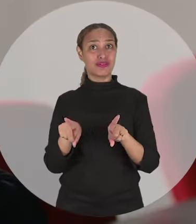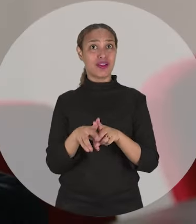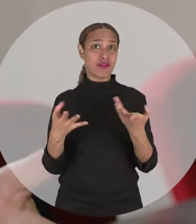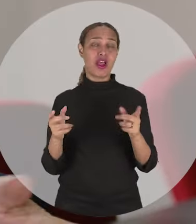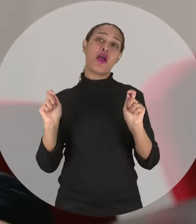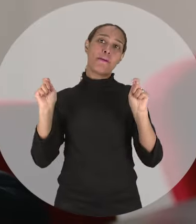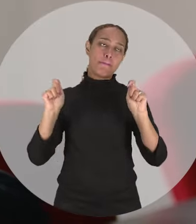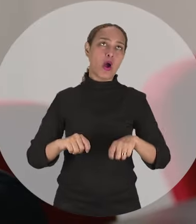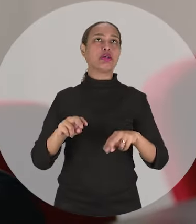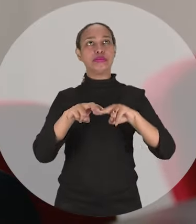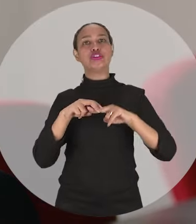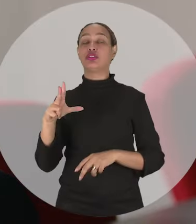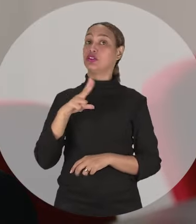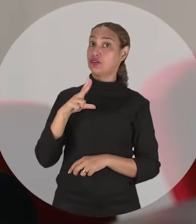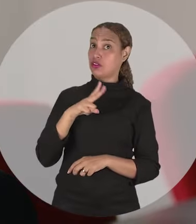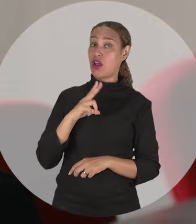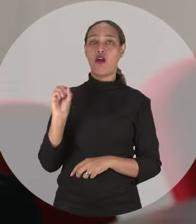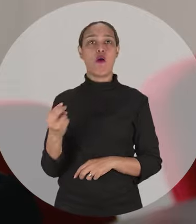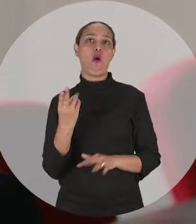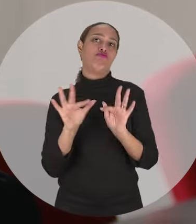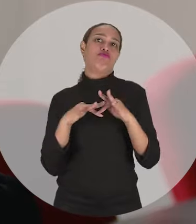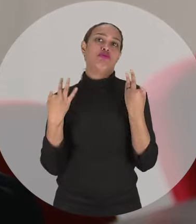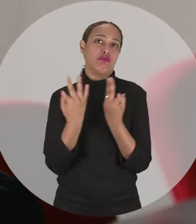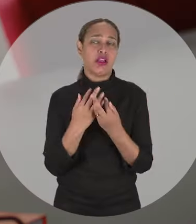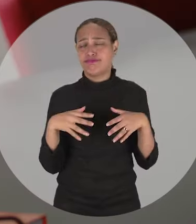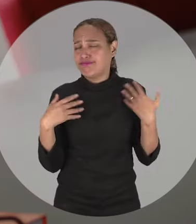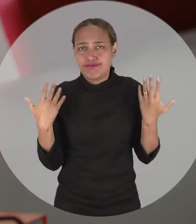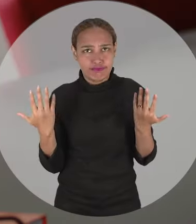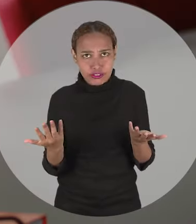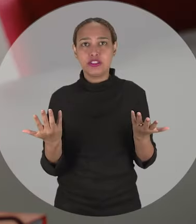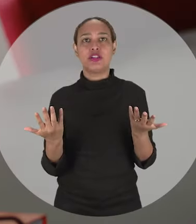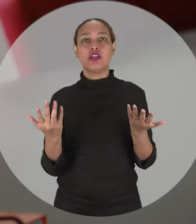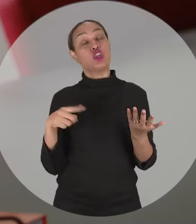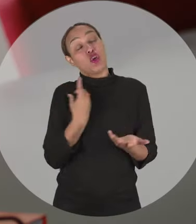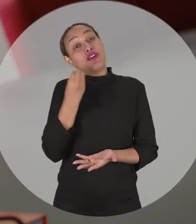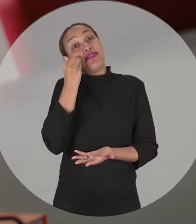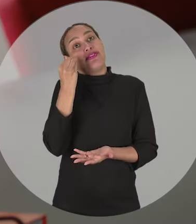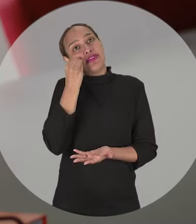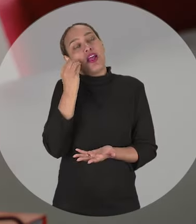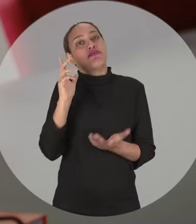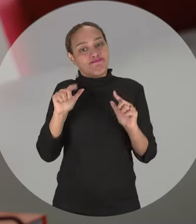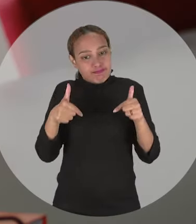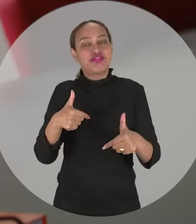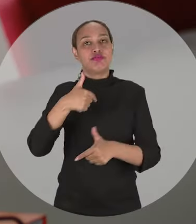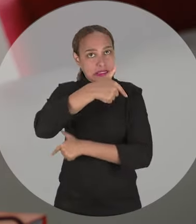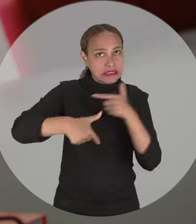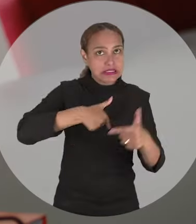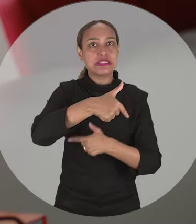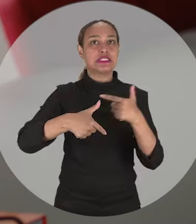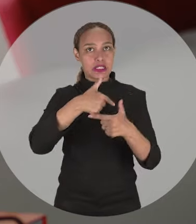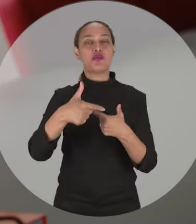ser de natureza pessoal, de natureza familiar, enfim. O que a gente tenta fazer nos nossos trabalhos